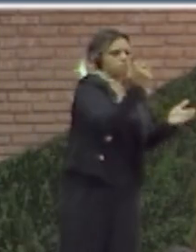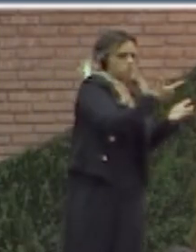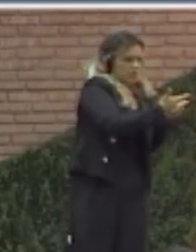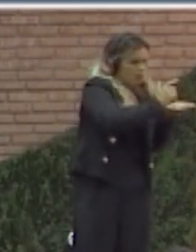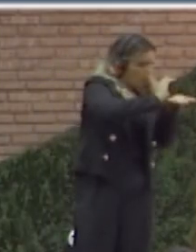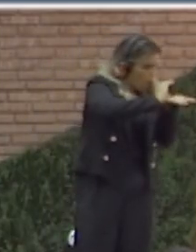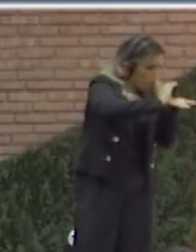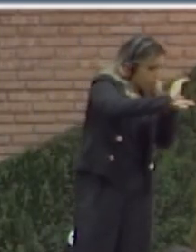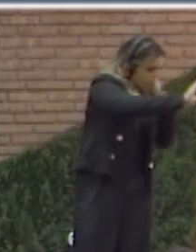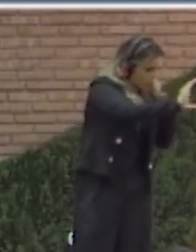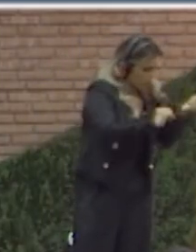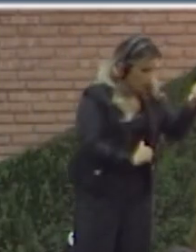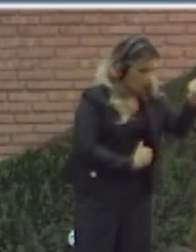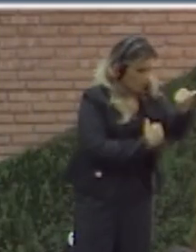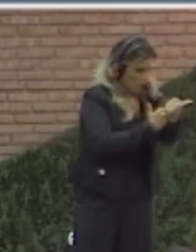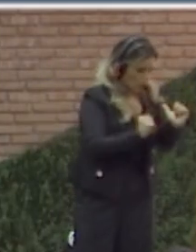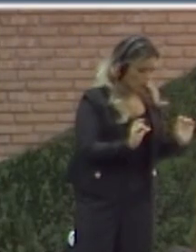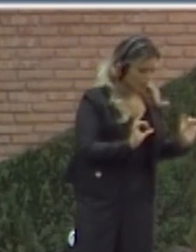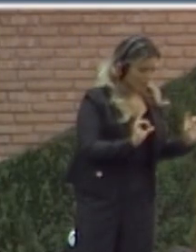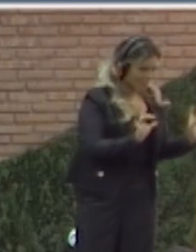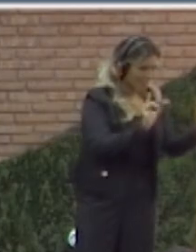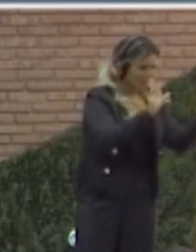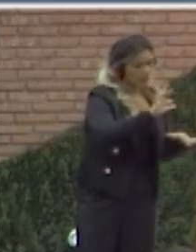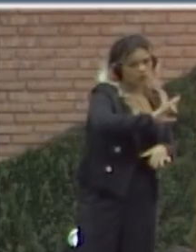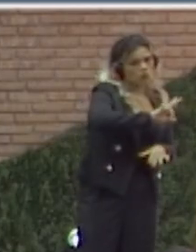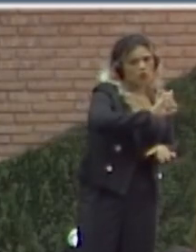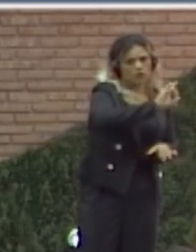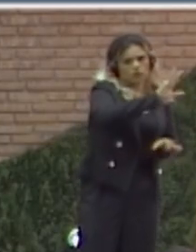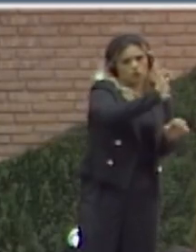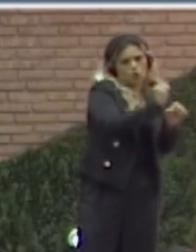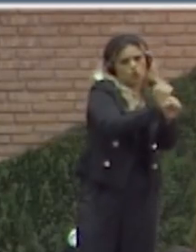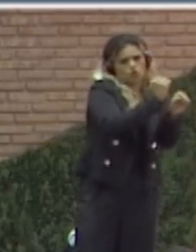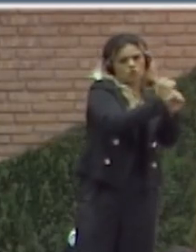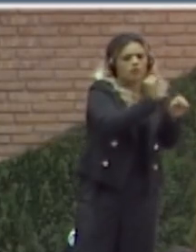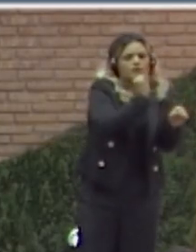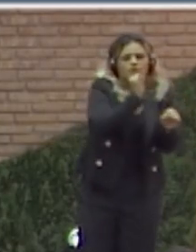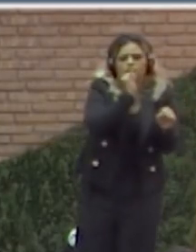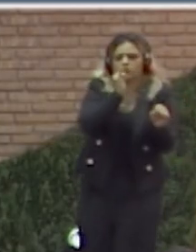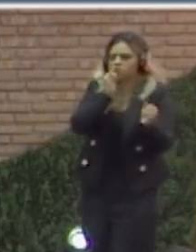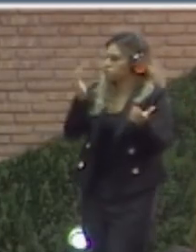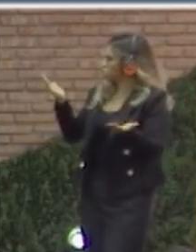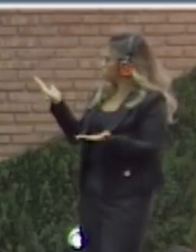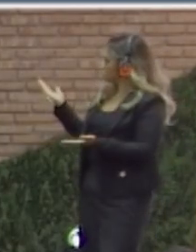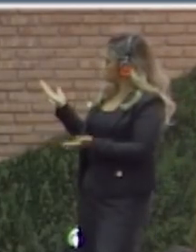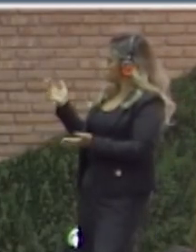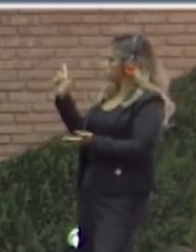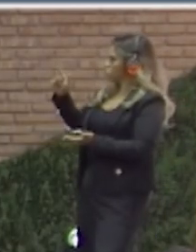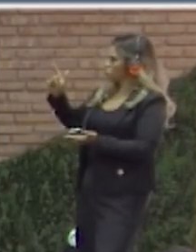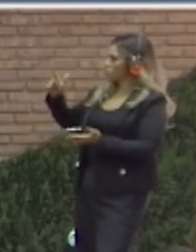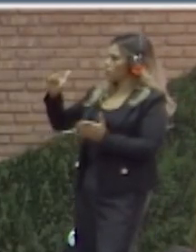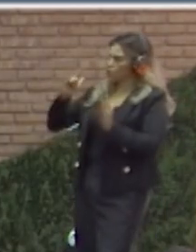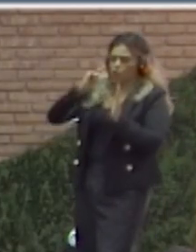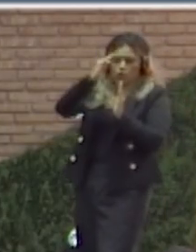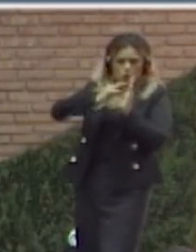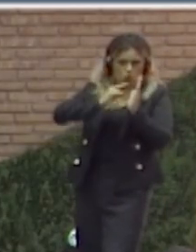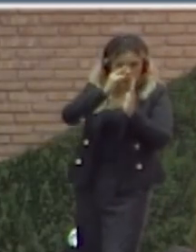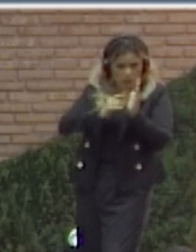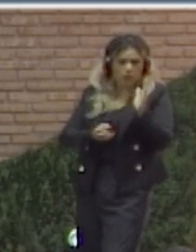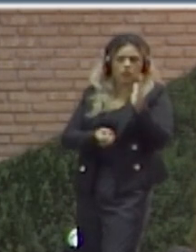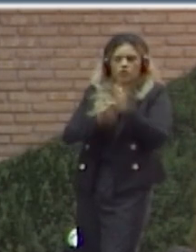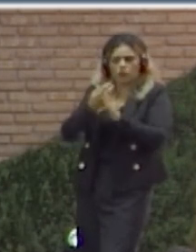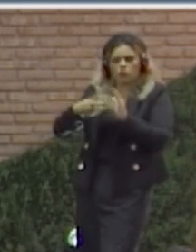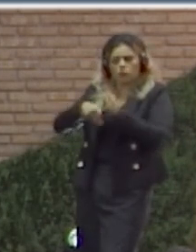dando suporte técnico para que não só na construção civil, mas aqui são alguns exemplos de documentos que foram gerados